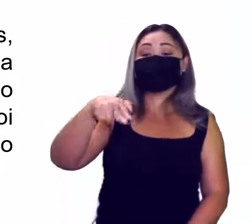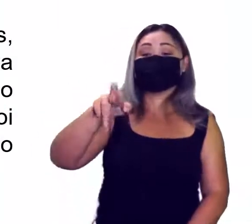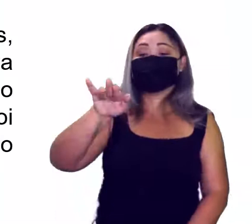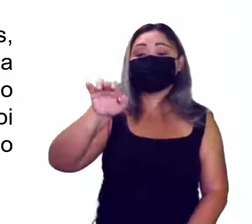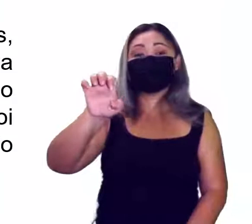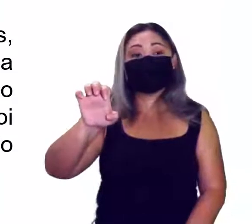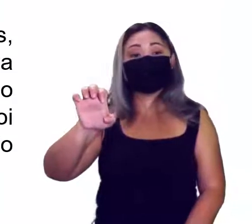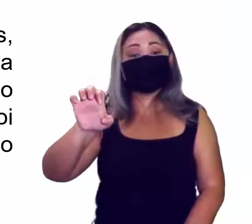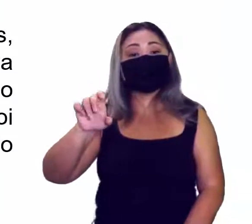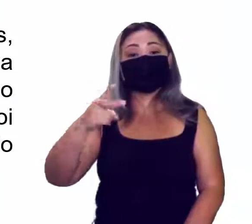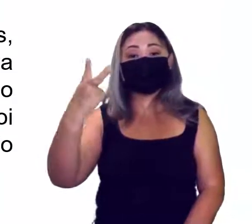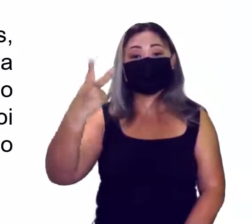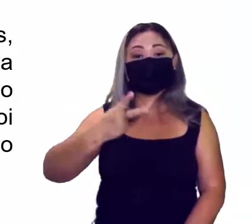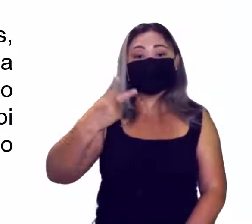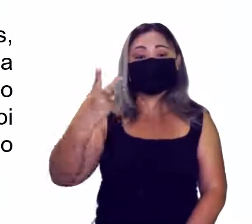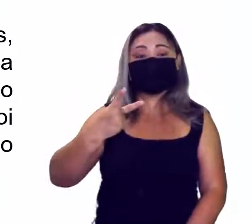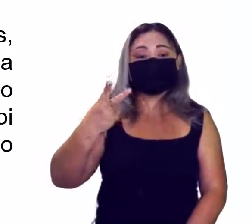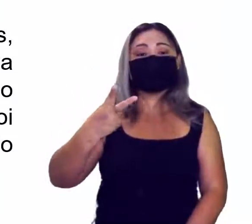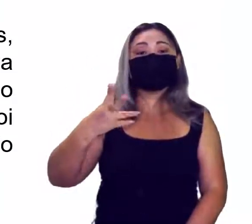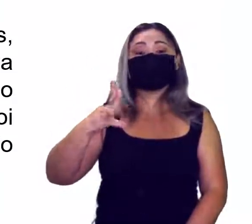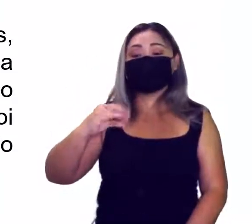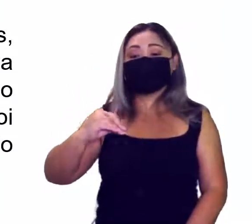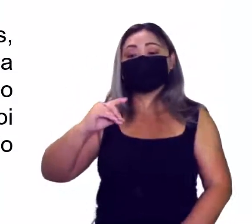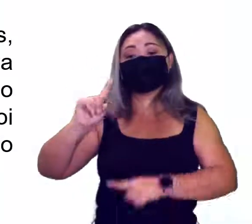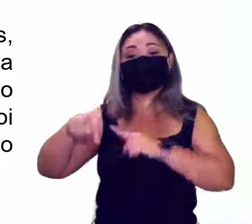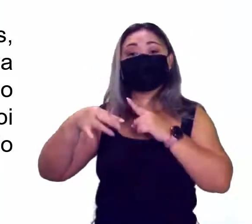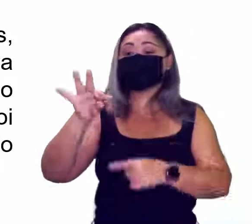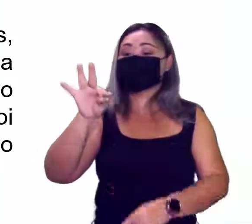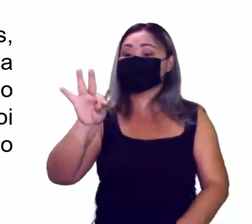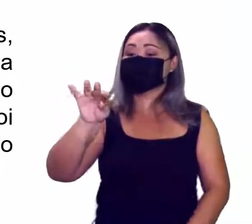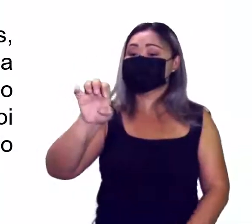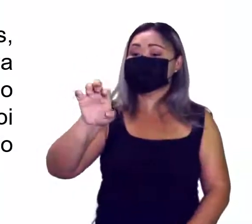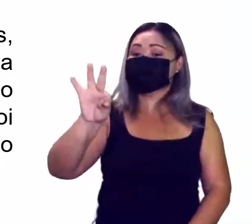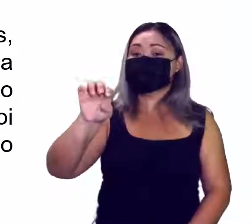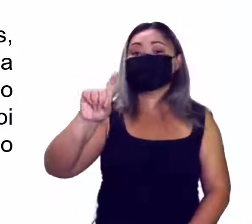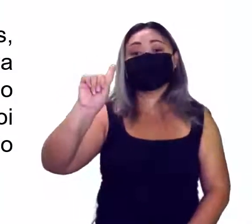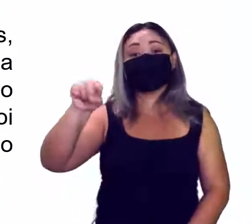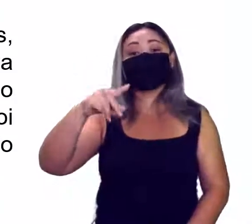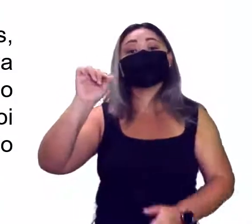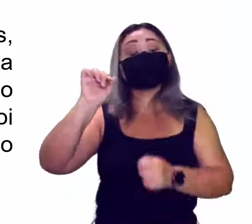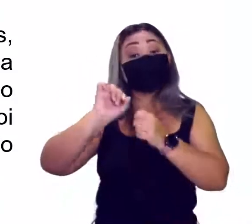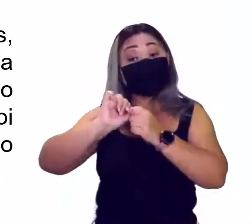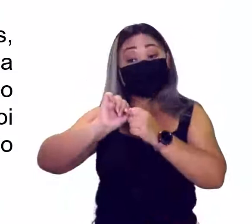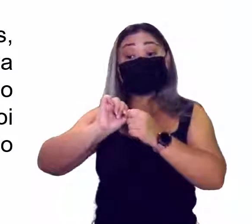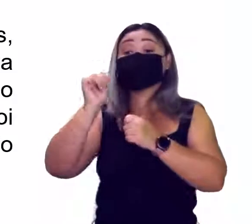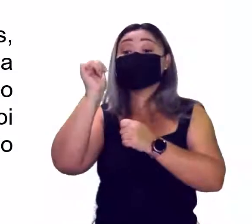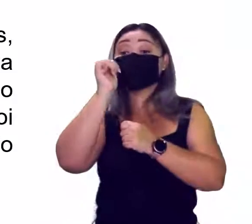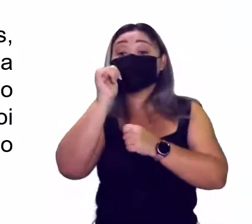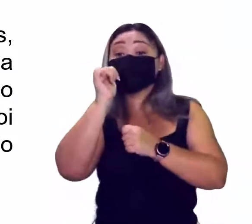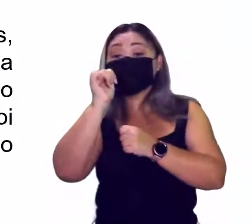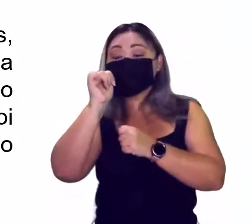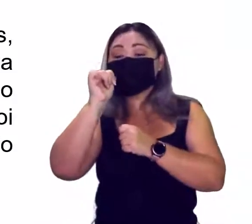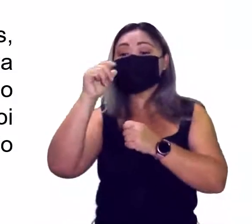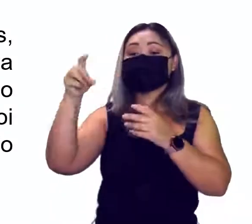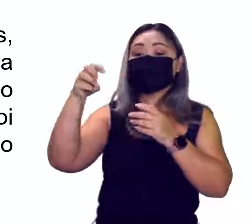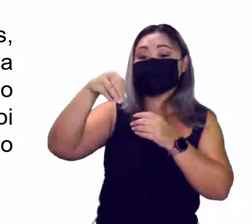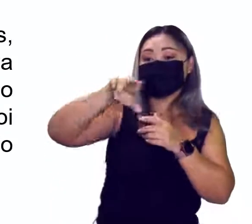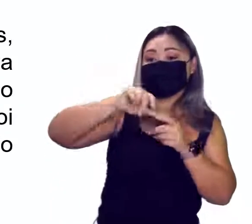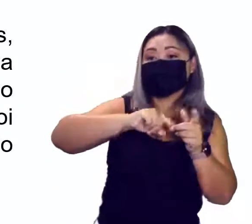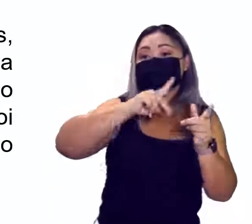Aquiles, vou colocar 2 aqui, é filho de Tétis, deusa grega do mar, e Peleu, né, rei